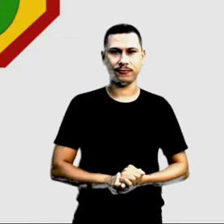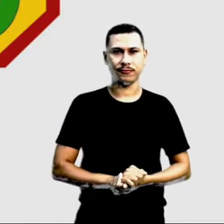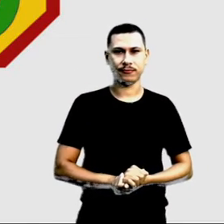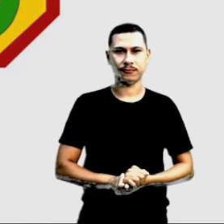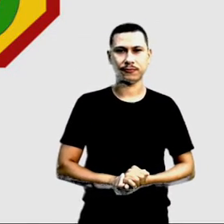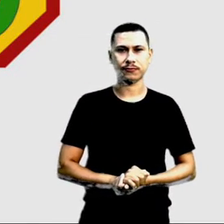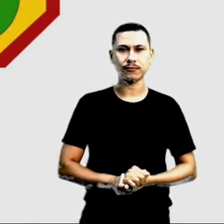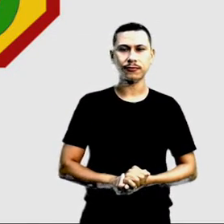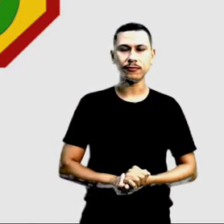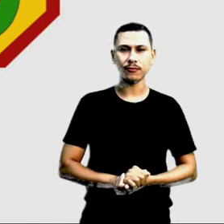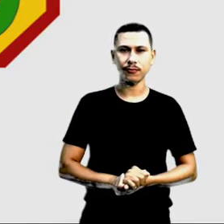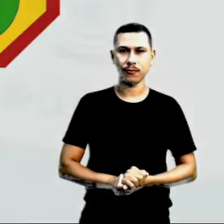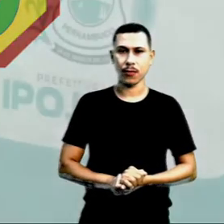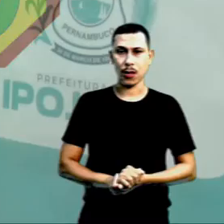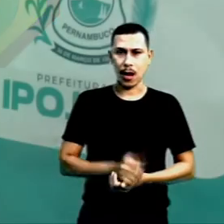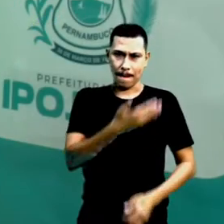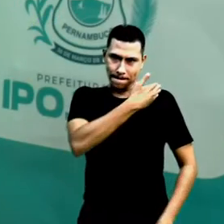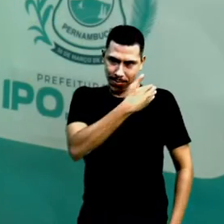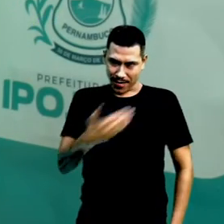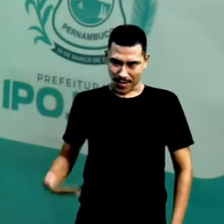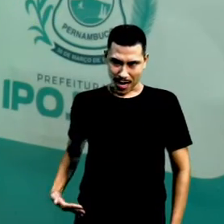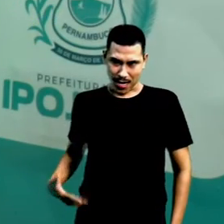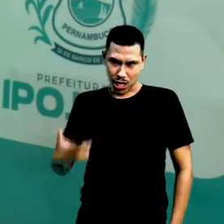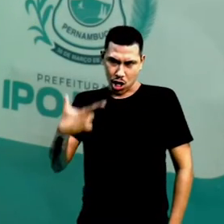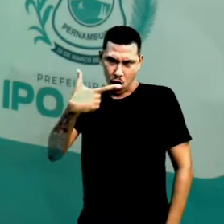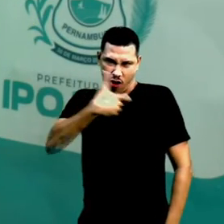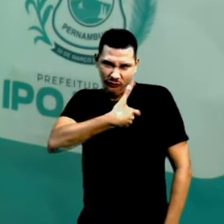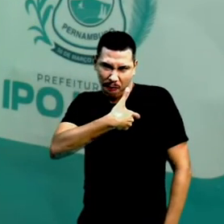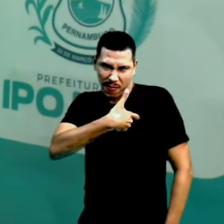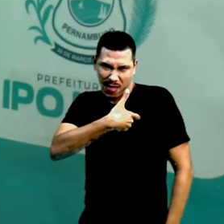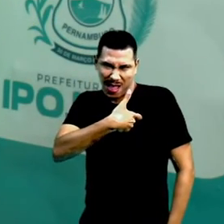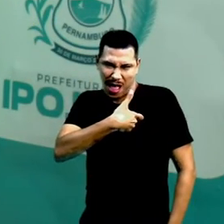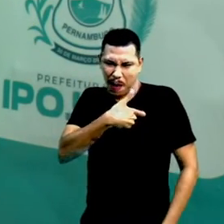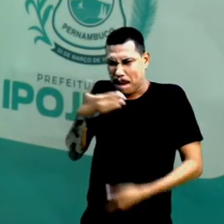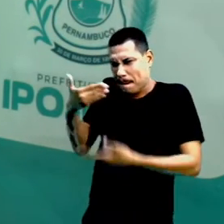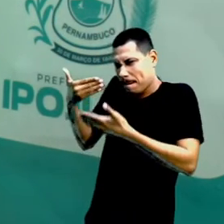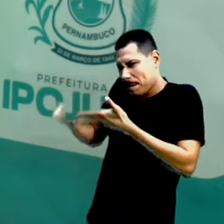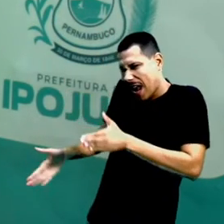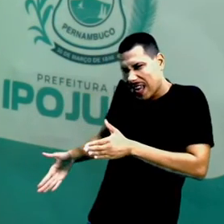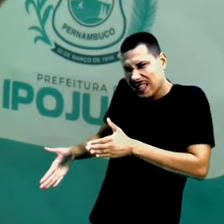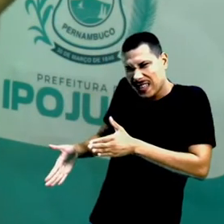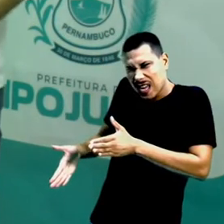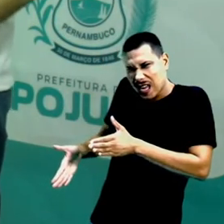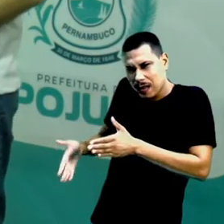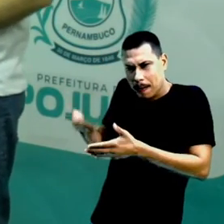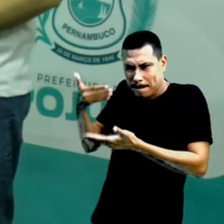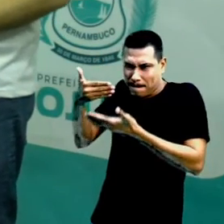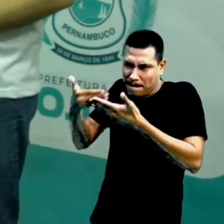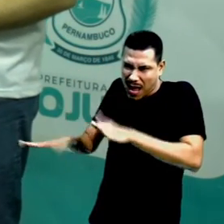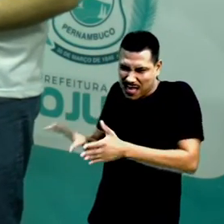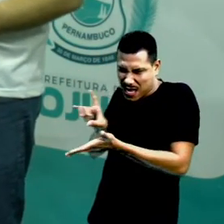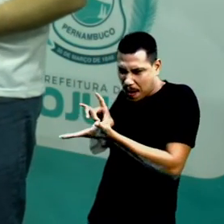por fim, o Getúlio Vargas vai cair, né? Ele vai sair do poder, ele vai ser tirado do poder em